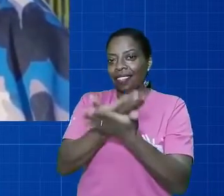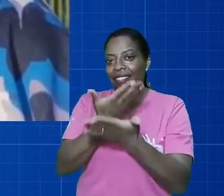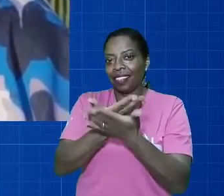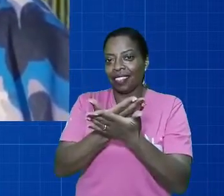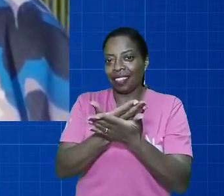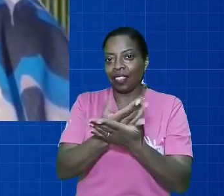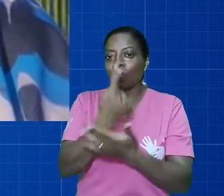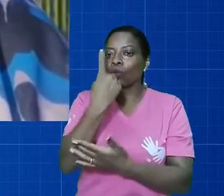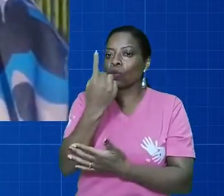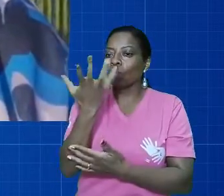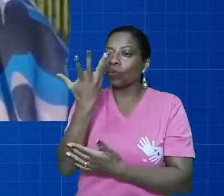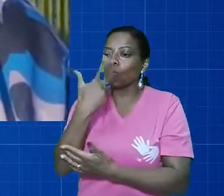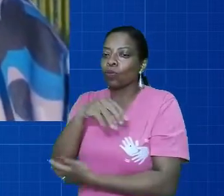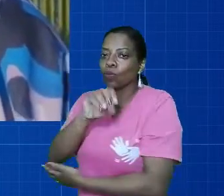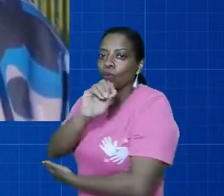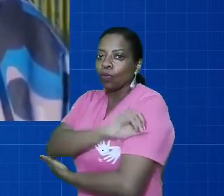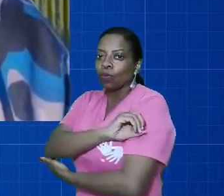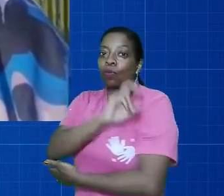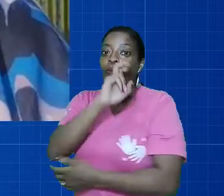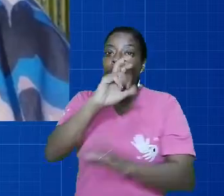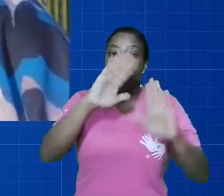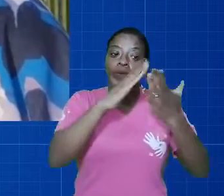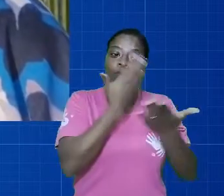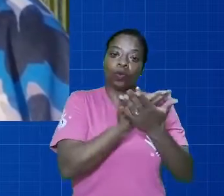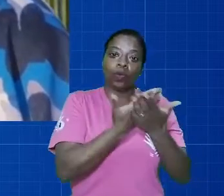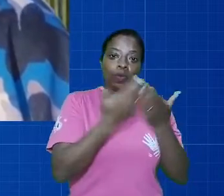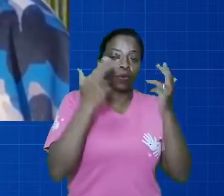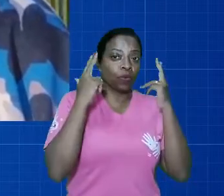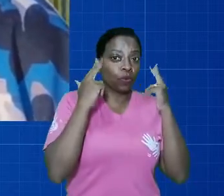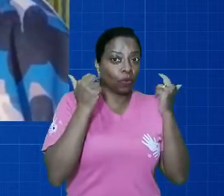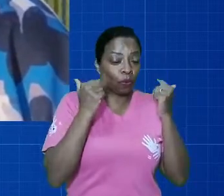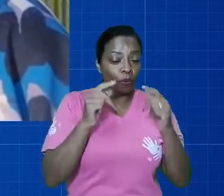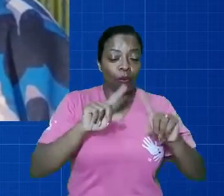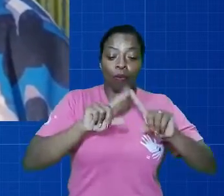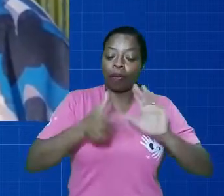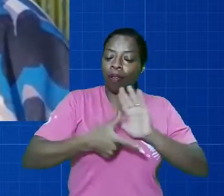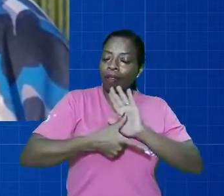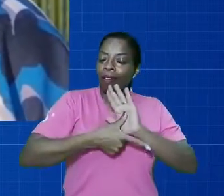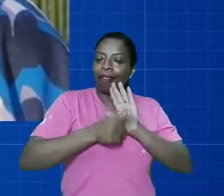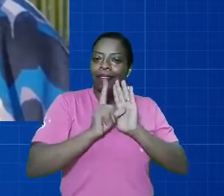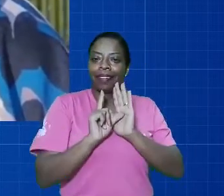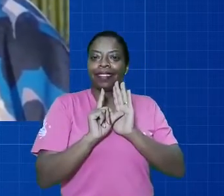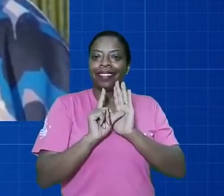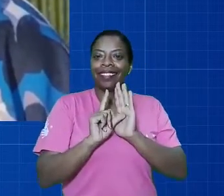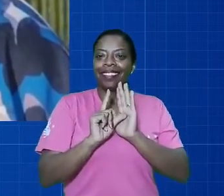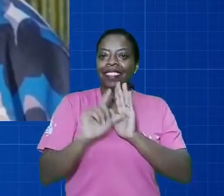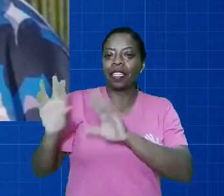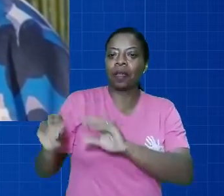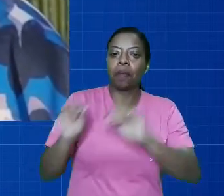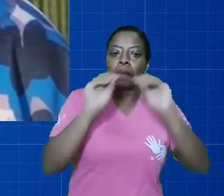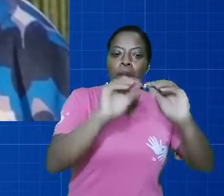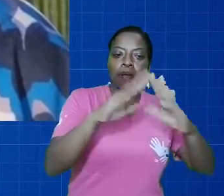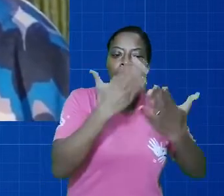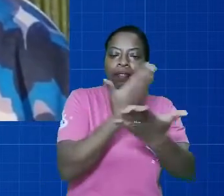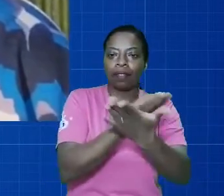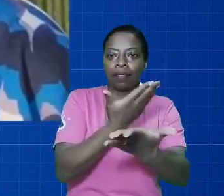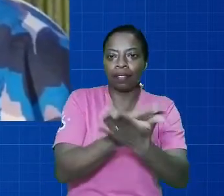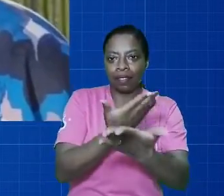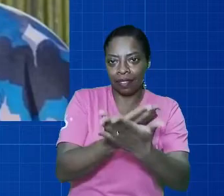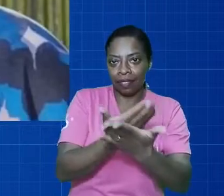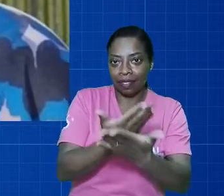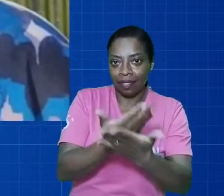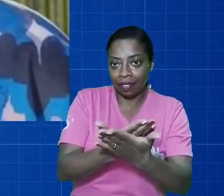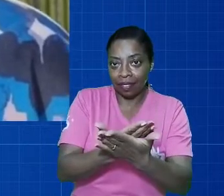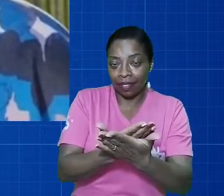Mas antes de distribuirmos nas unidades, de fazer esse remanejamento, de fazer essa reorganização do projeto da oficina de arte,